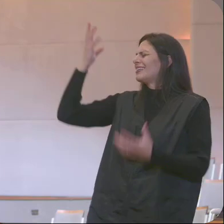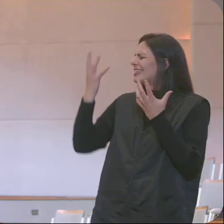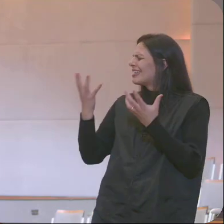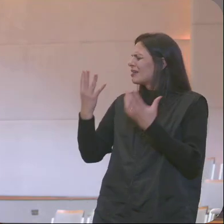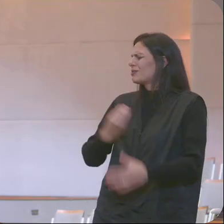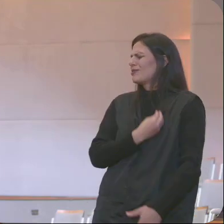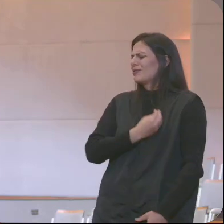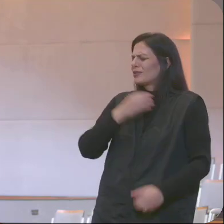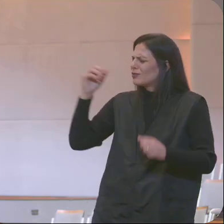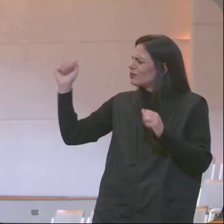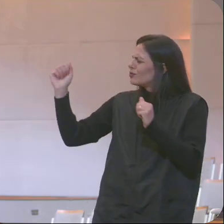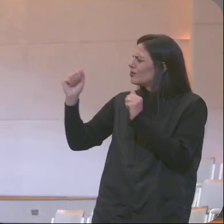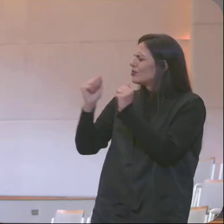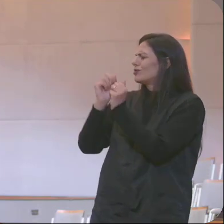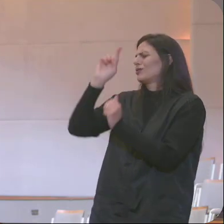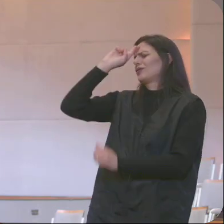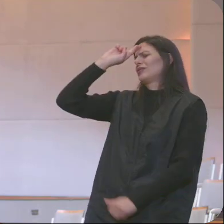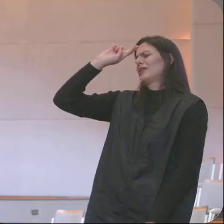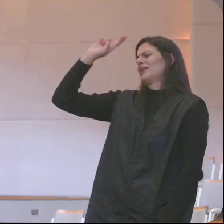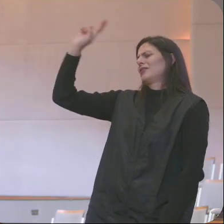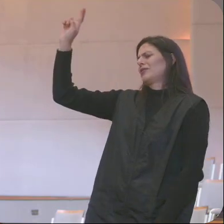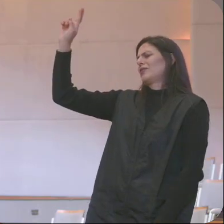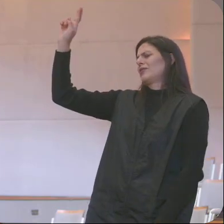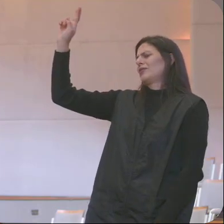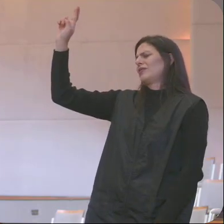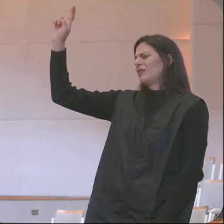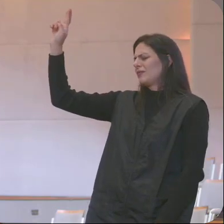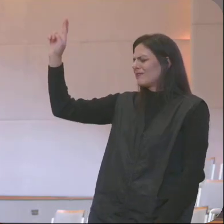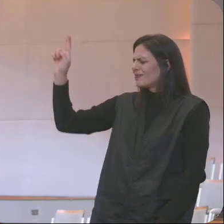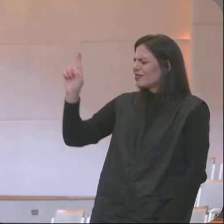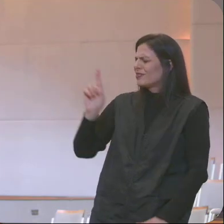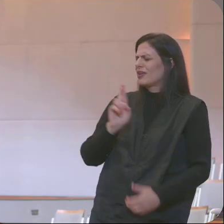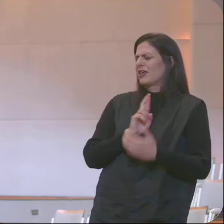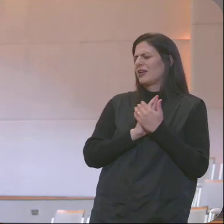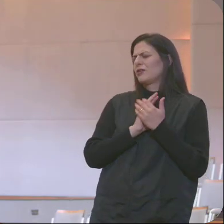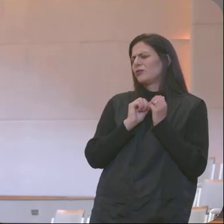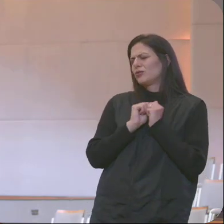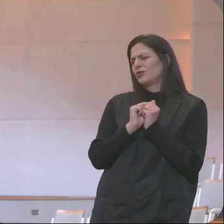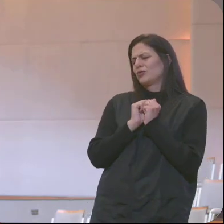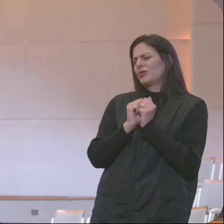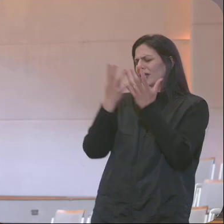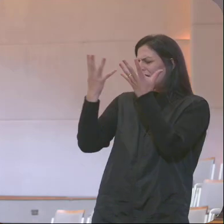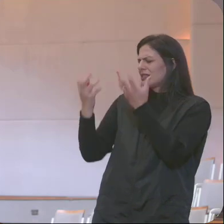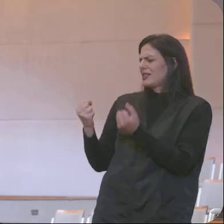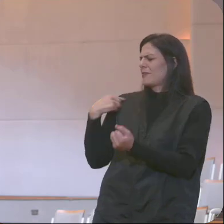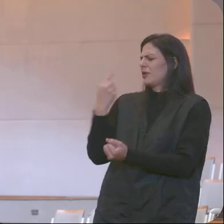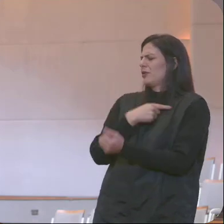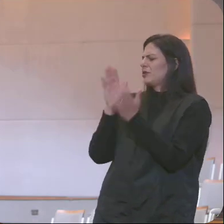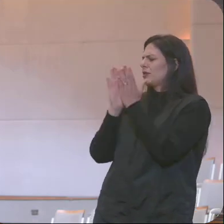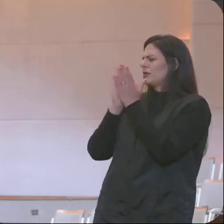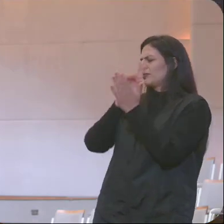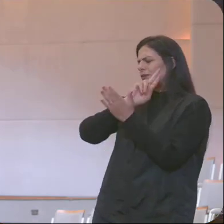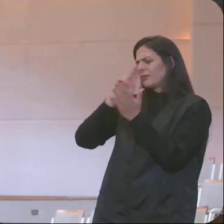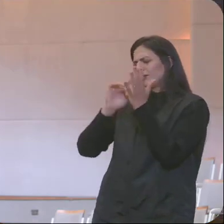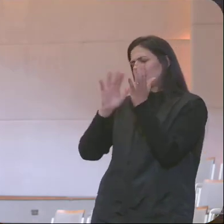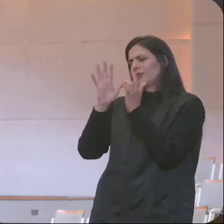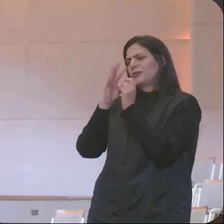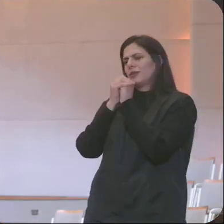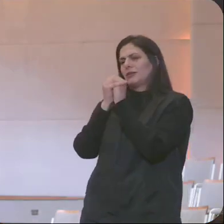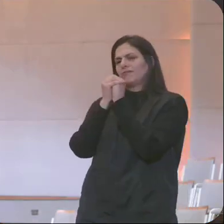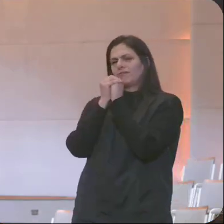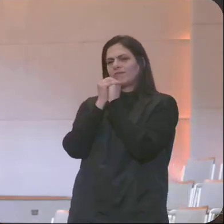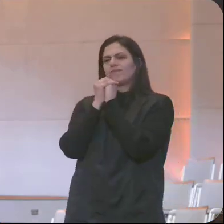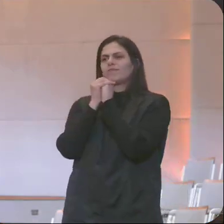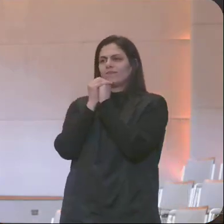contigo. Fica conosco e recebe a nossa adoração, em nome de Jesus, amém. Eu não